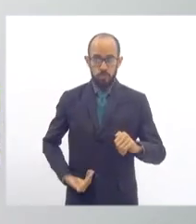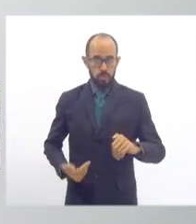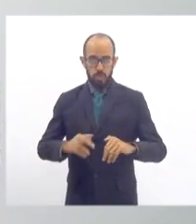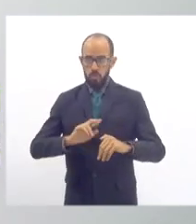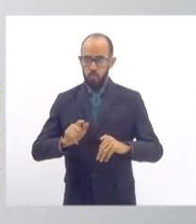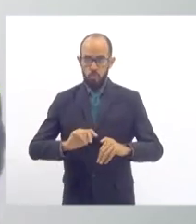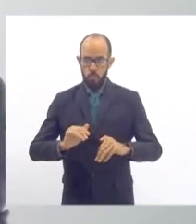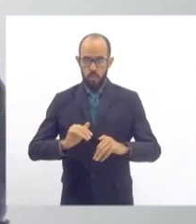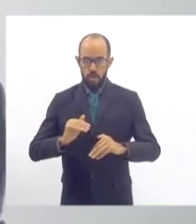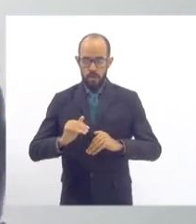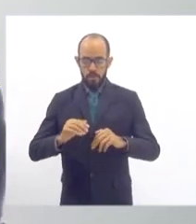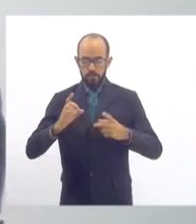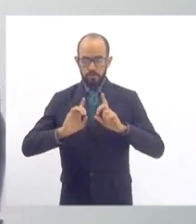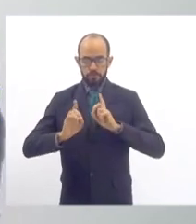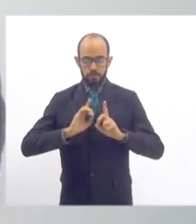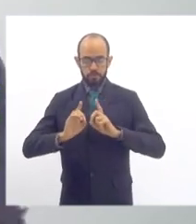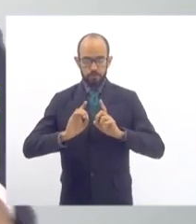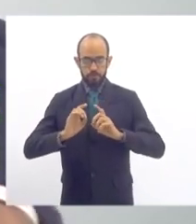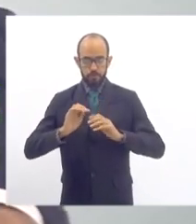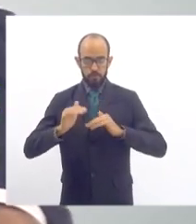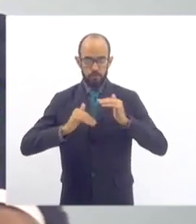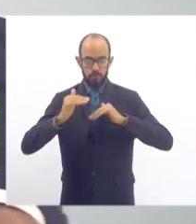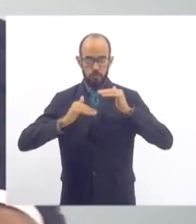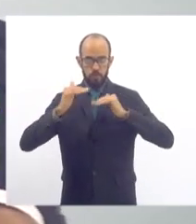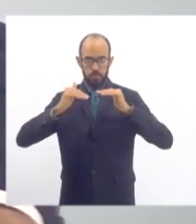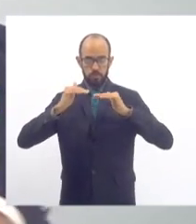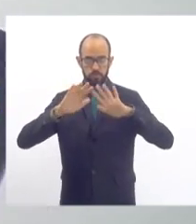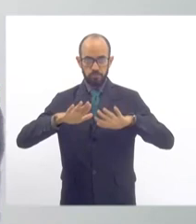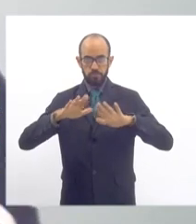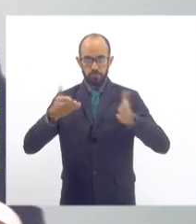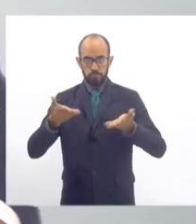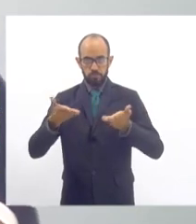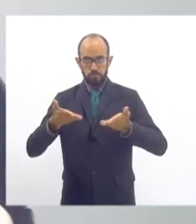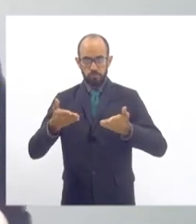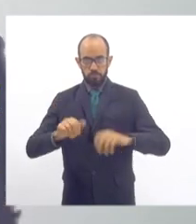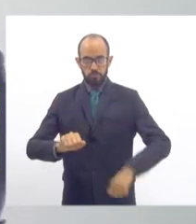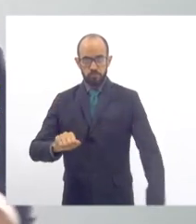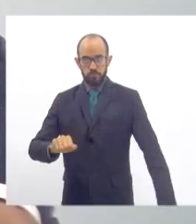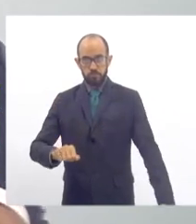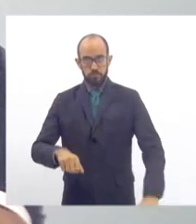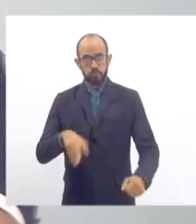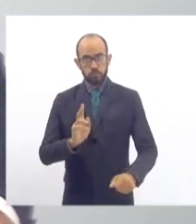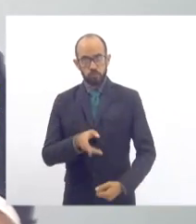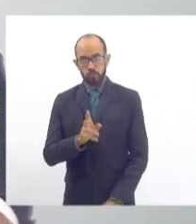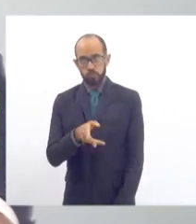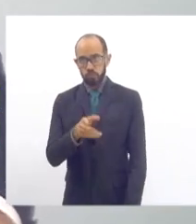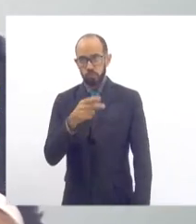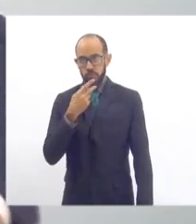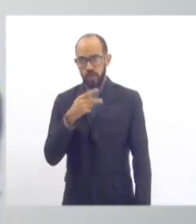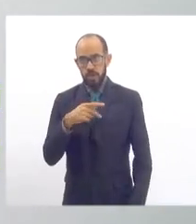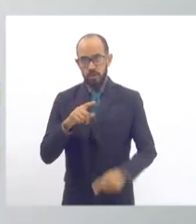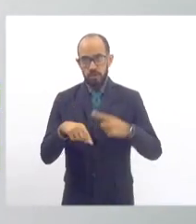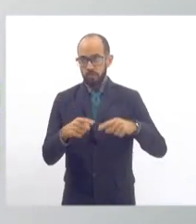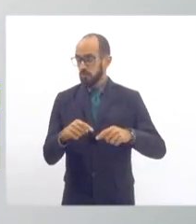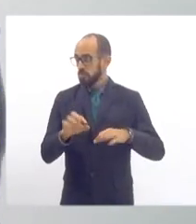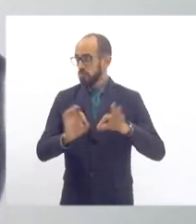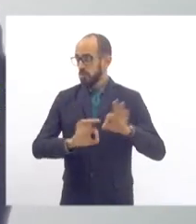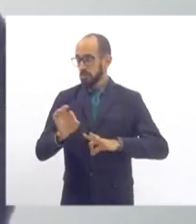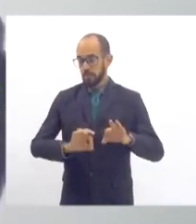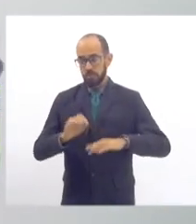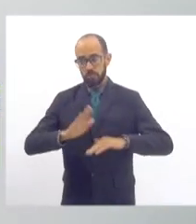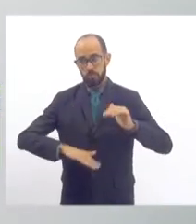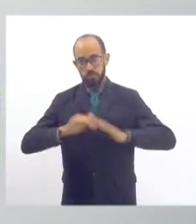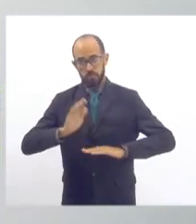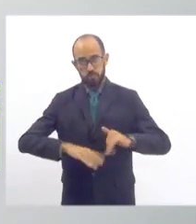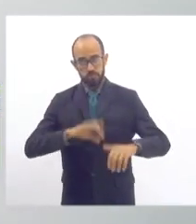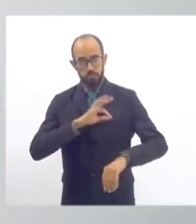favas contadas, vai ser publicado. Mas hoje, na audiência pública, ainda está se falando em progressão. A audiência pública hoje é para falar de plano de carreira e salário e a questão do inativo.